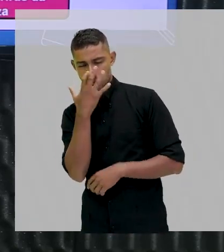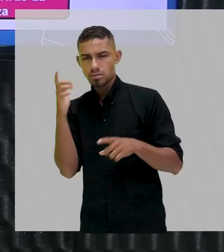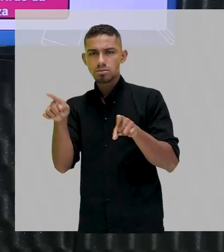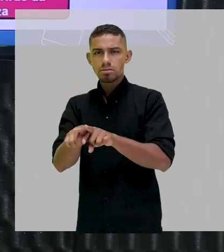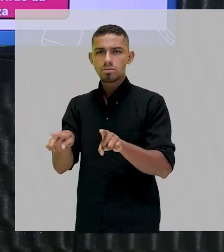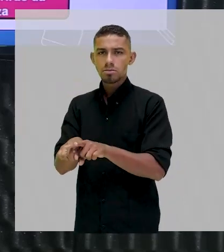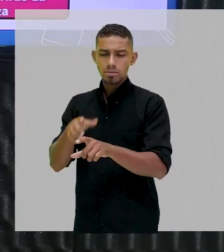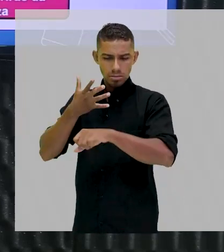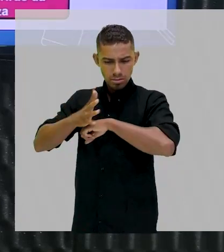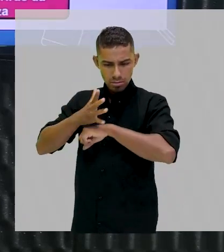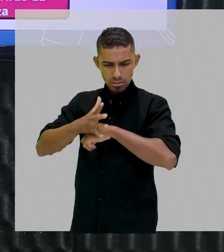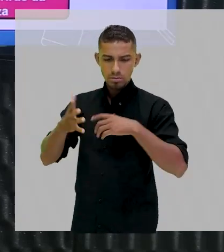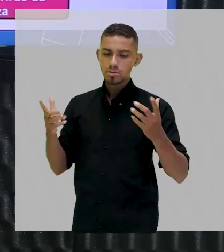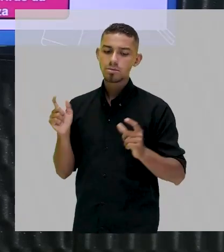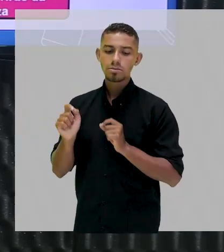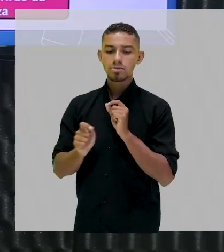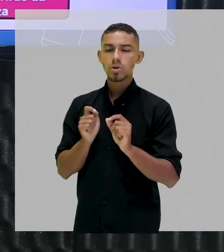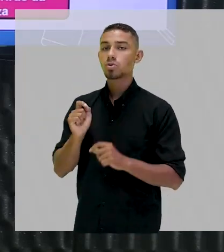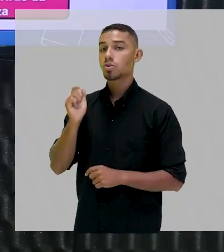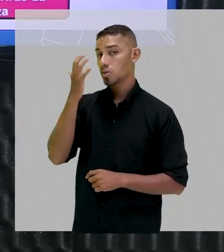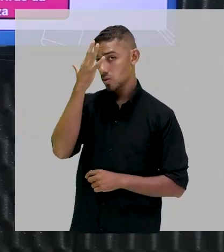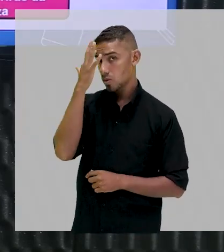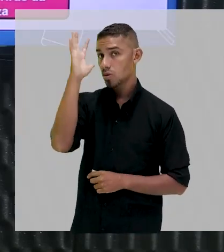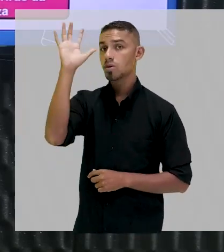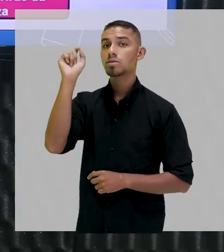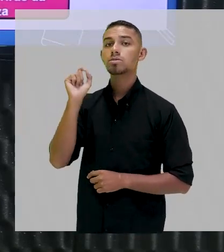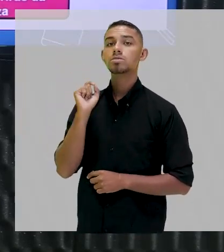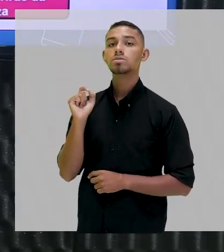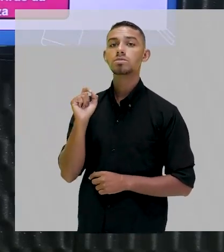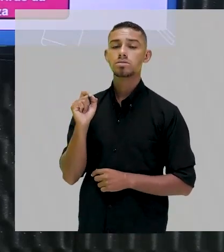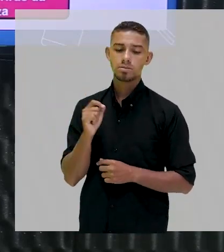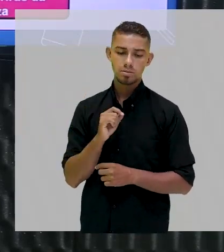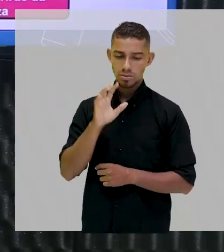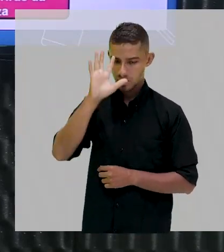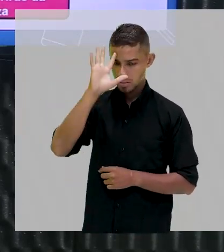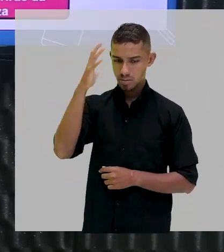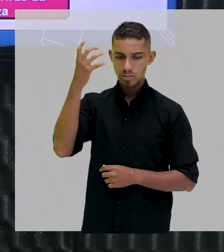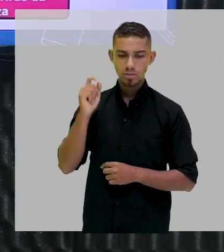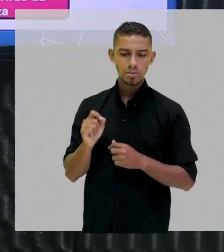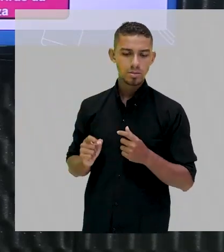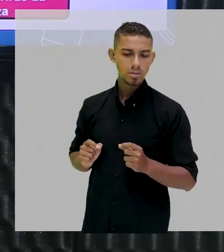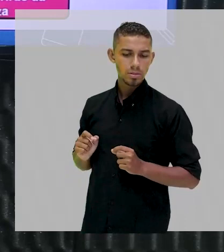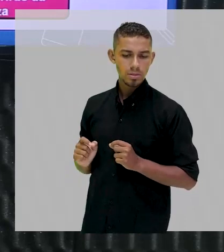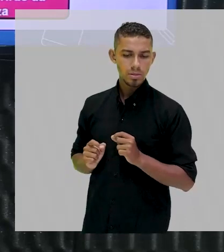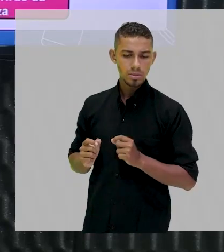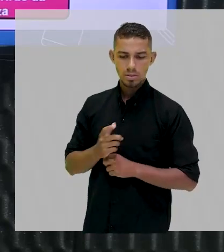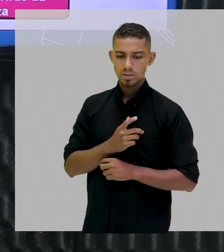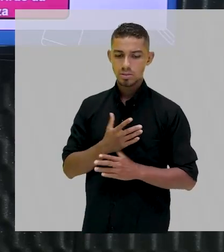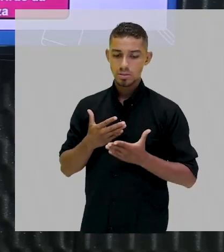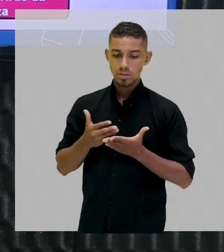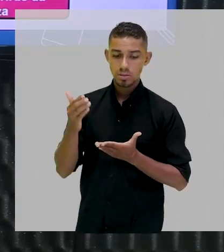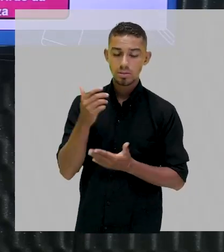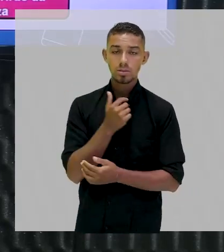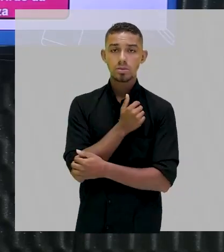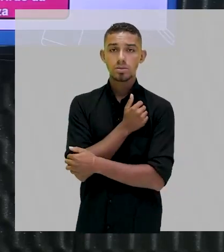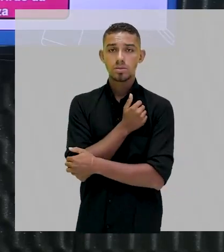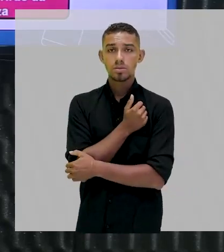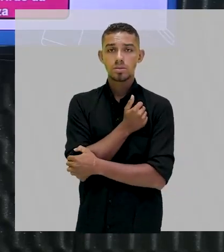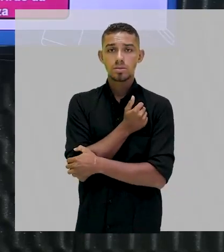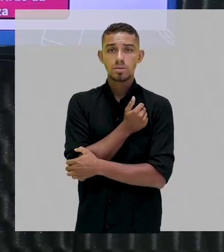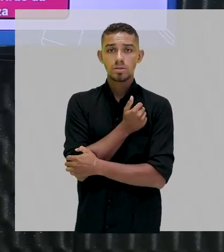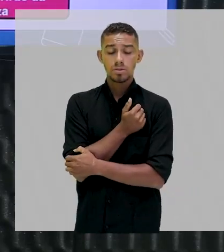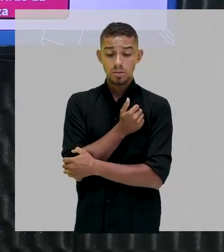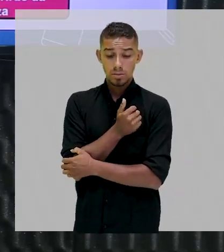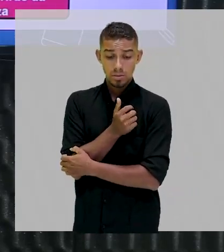praticassem. E o que aconteceu nesse período? Os indivíduos que na cela estavam com ele, a cela dele foi a única cela que não